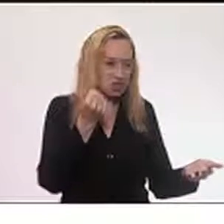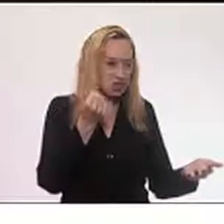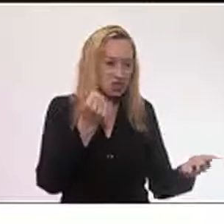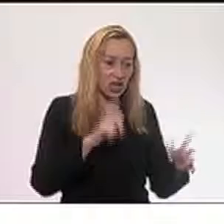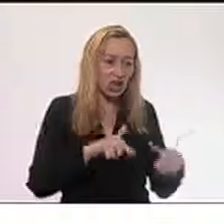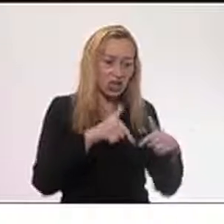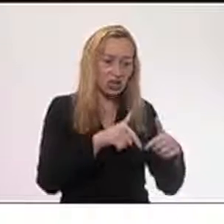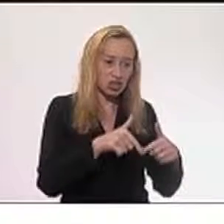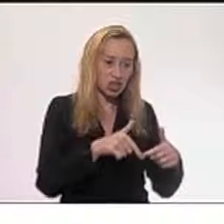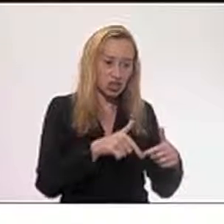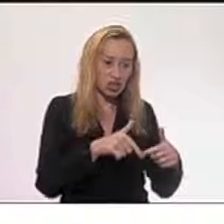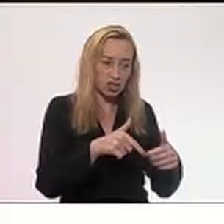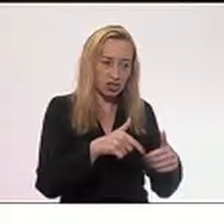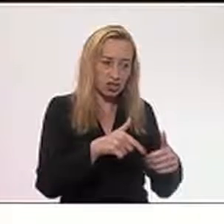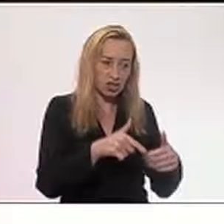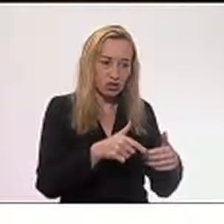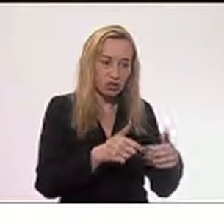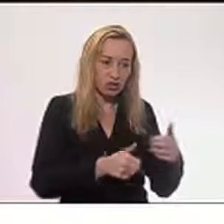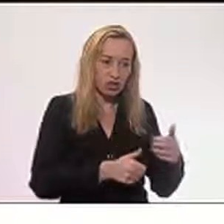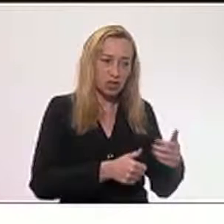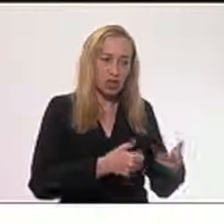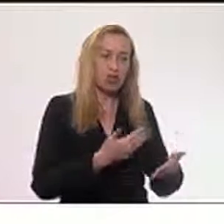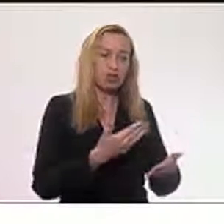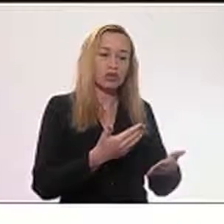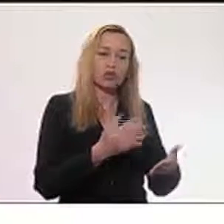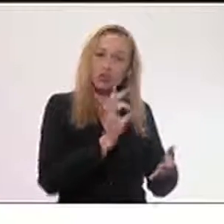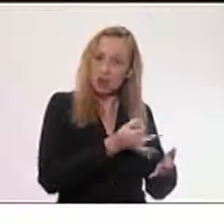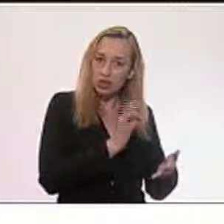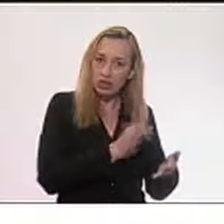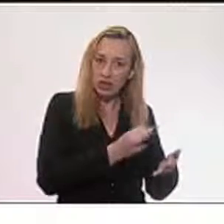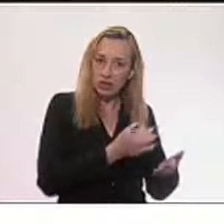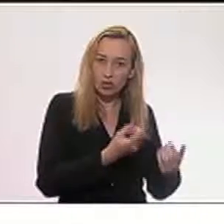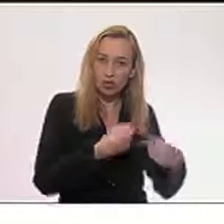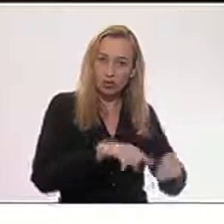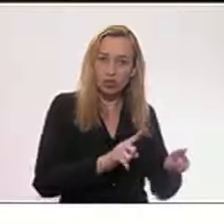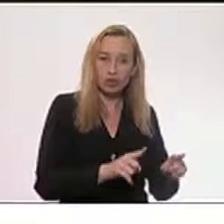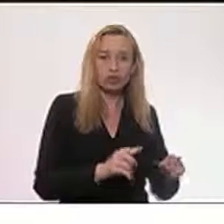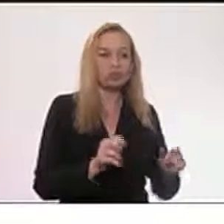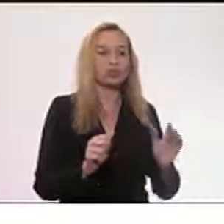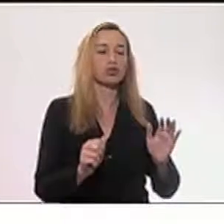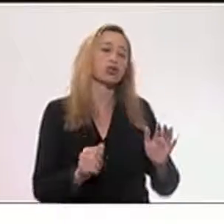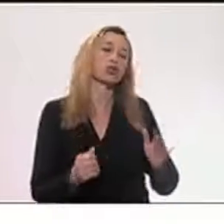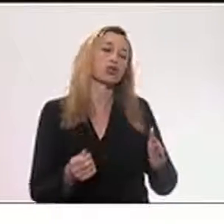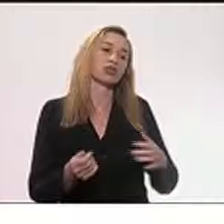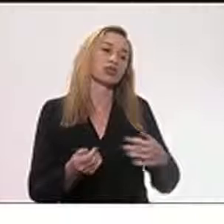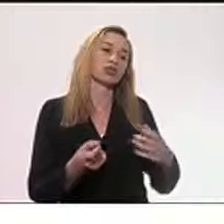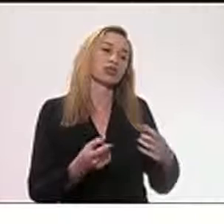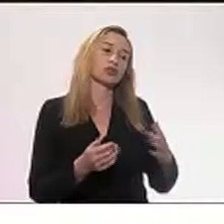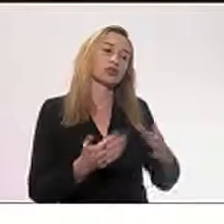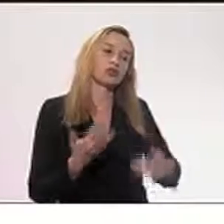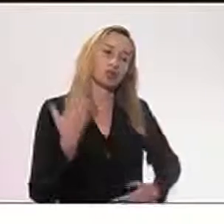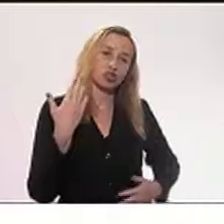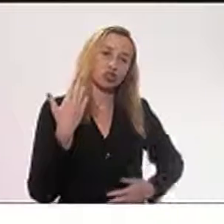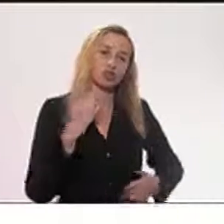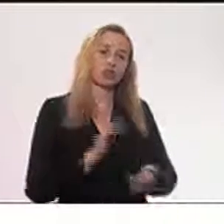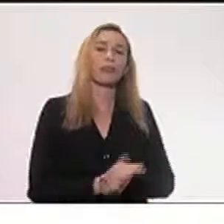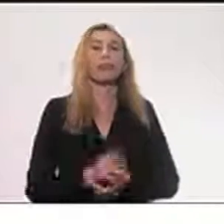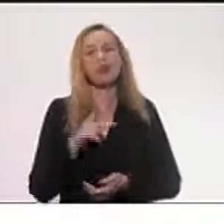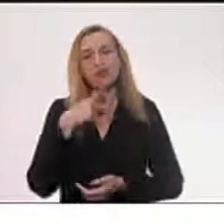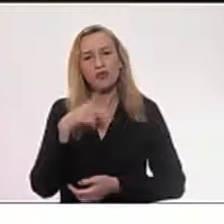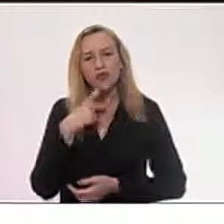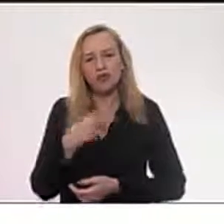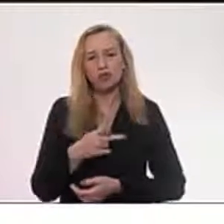no nosso estado. E eu trago esse tema me solidarizando com a família do Jean, com